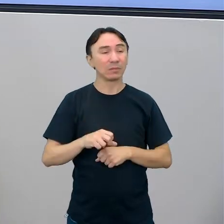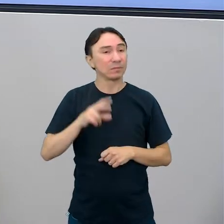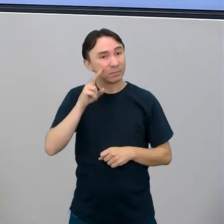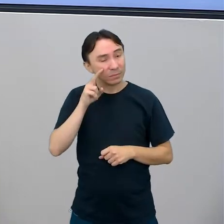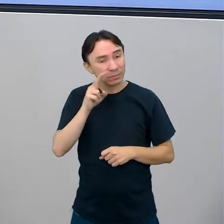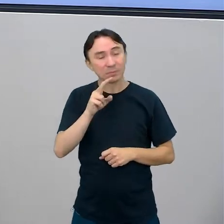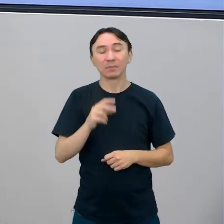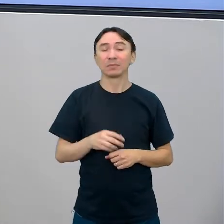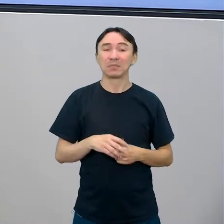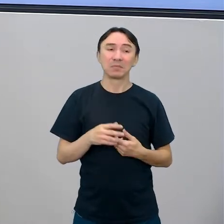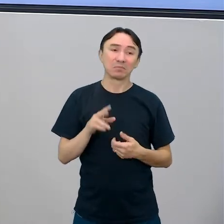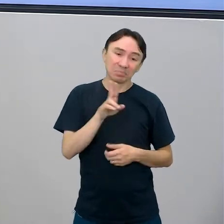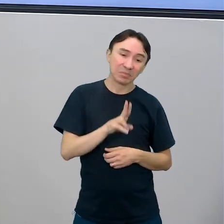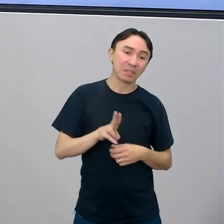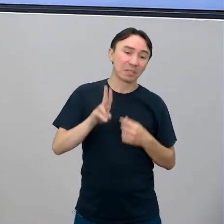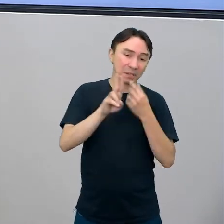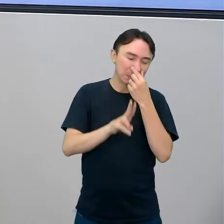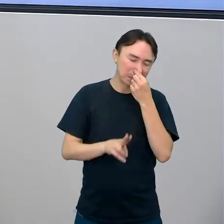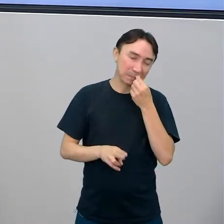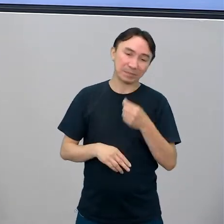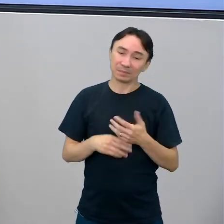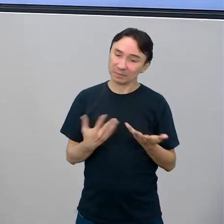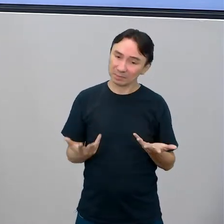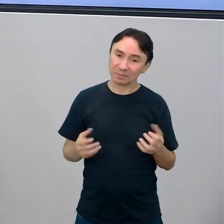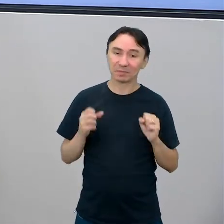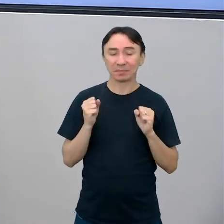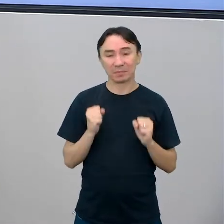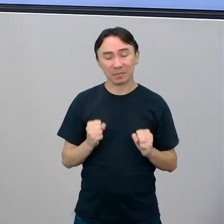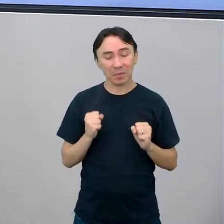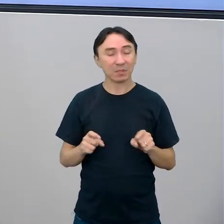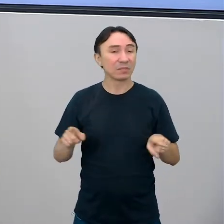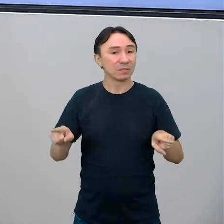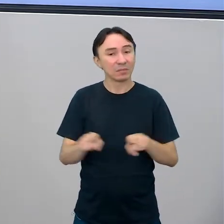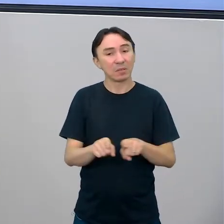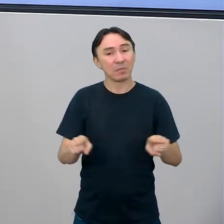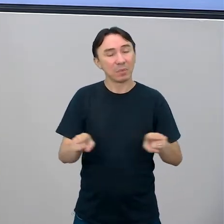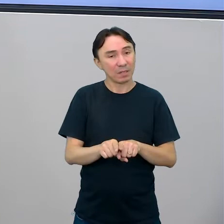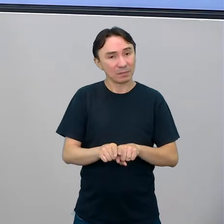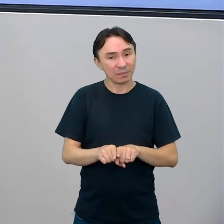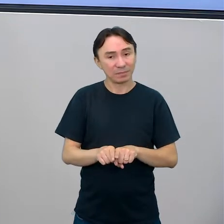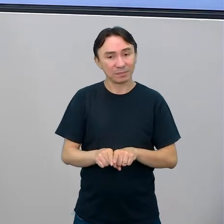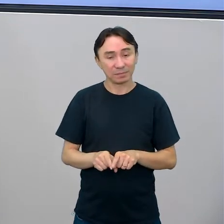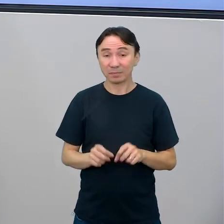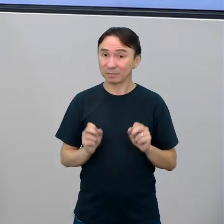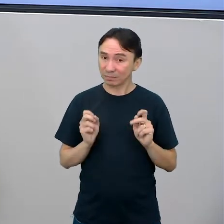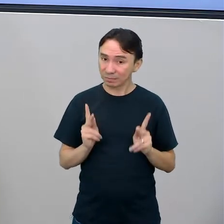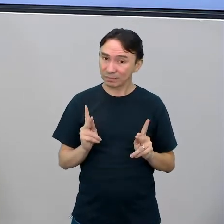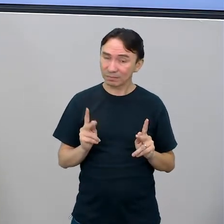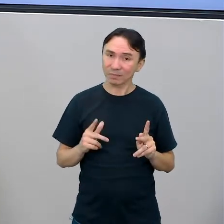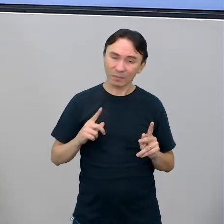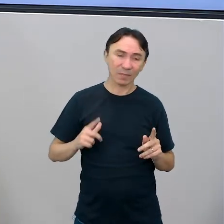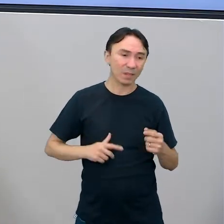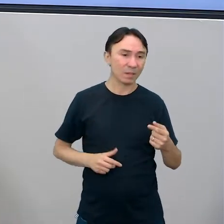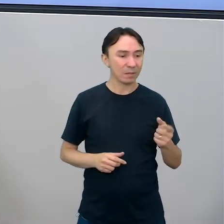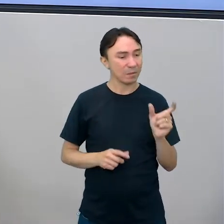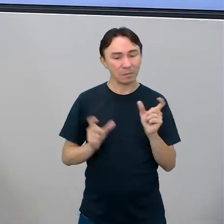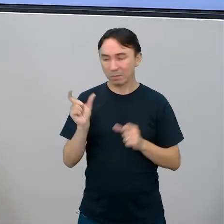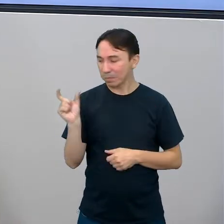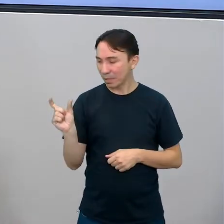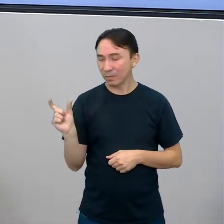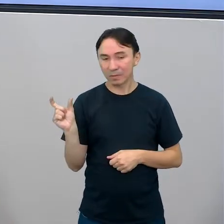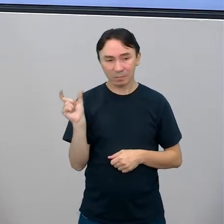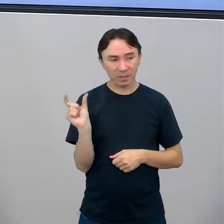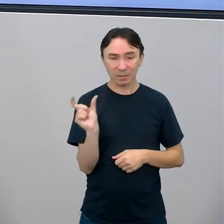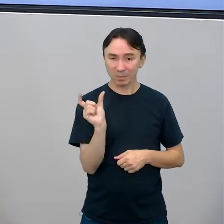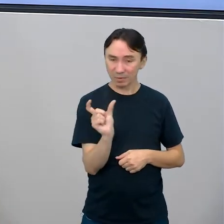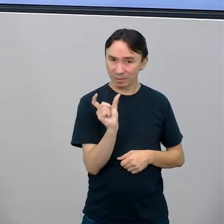falar com os colegas em uma apresentação também utilizem esse mesmo termo que vocês colocaram